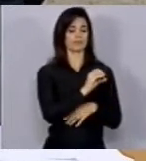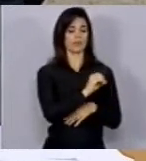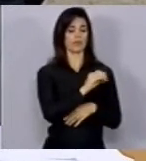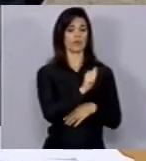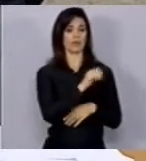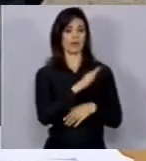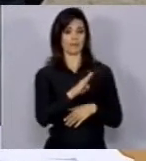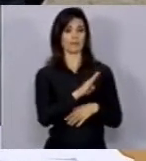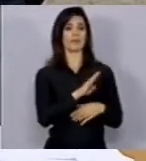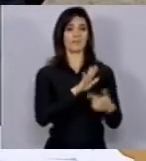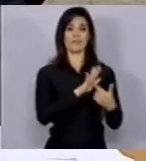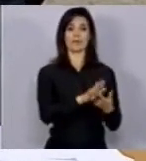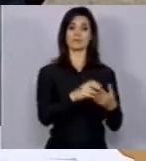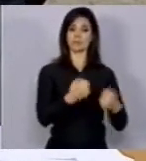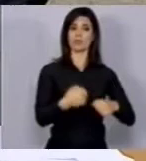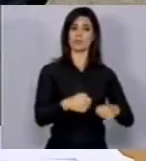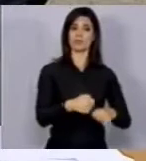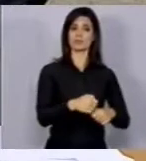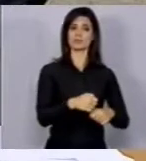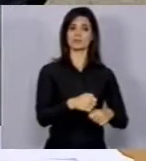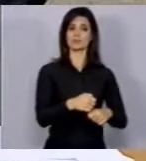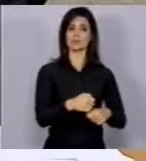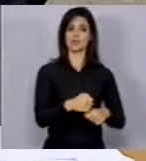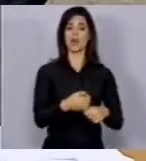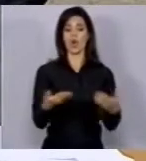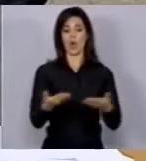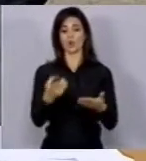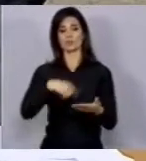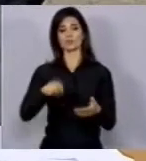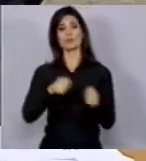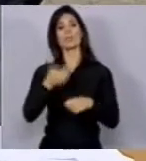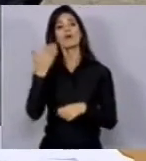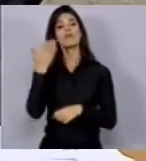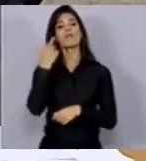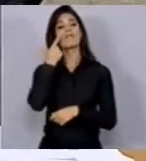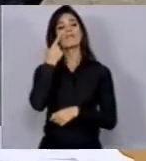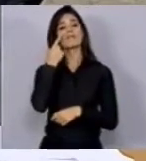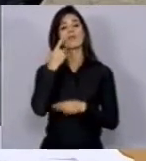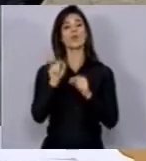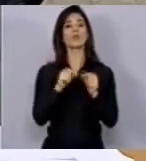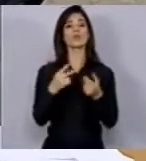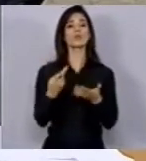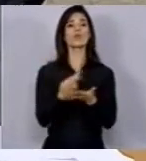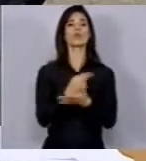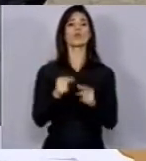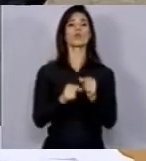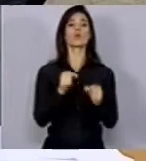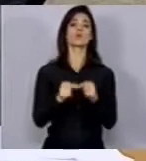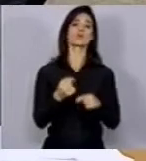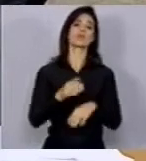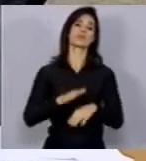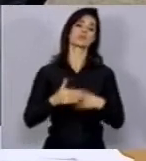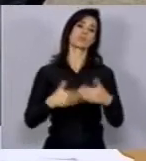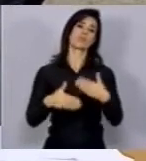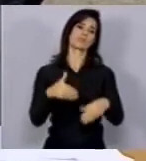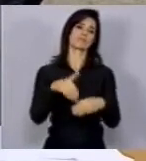eficaz. Basta observar a presente campanha eleitoral, despojada de aparatos caros e